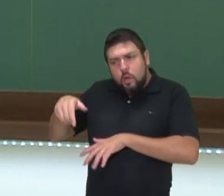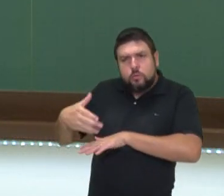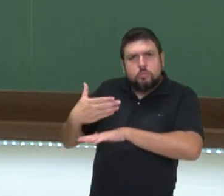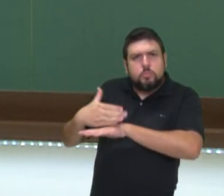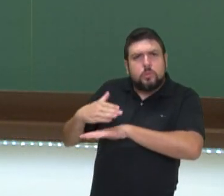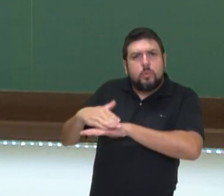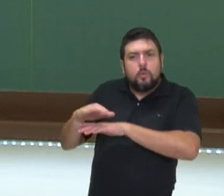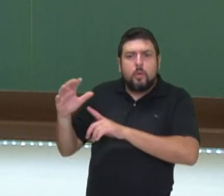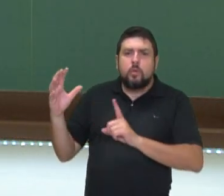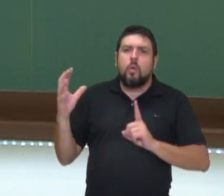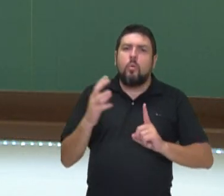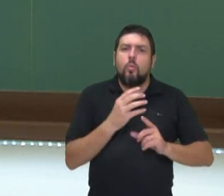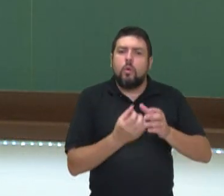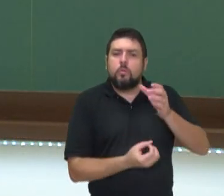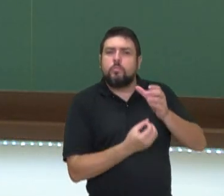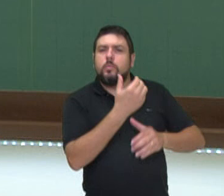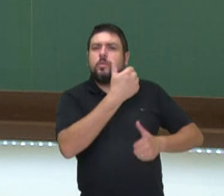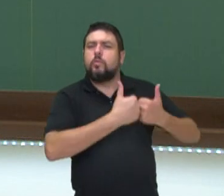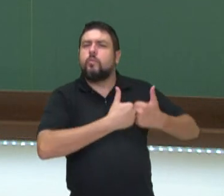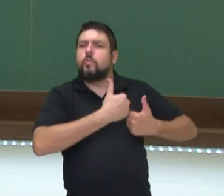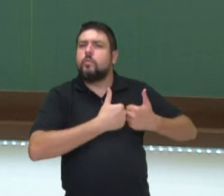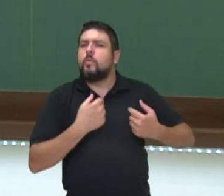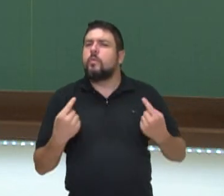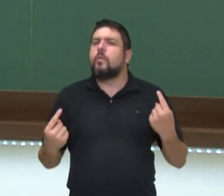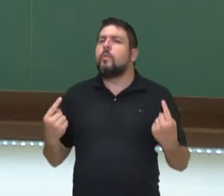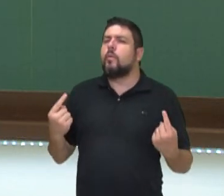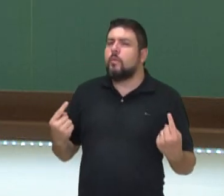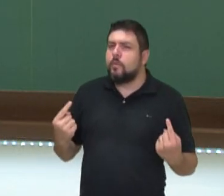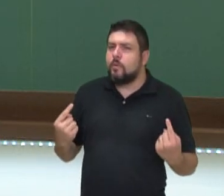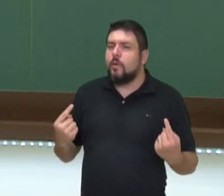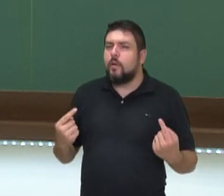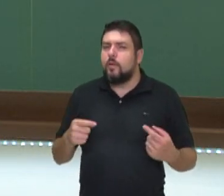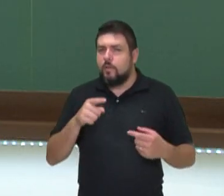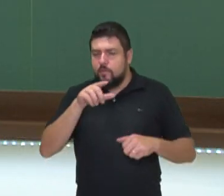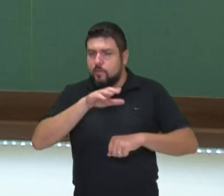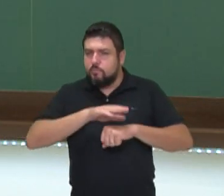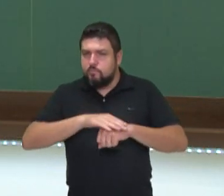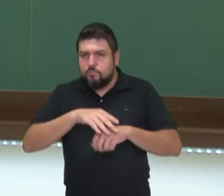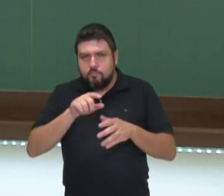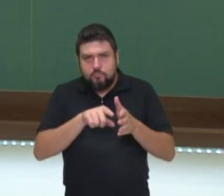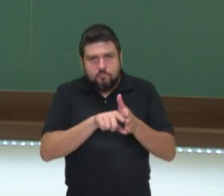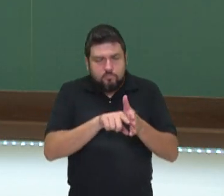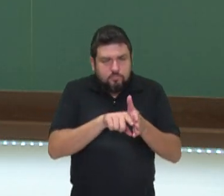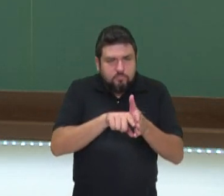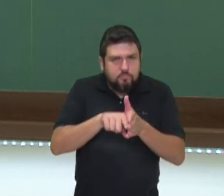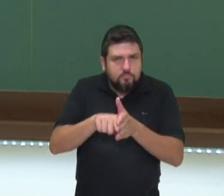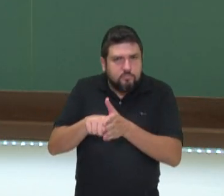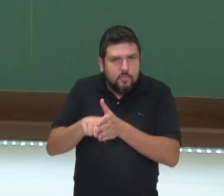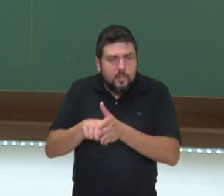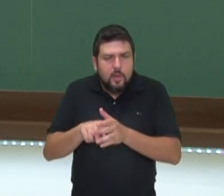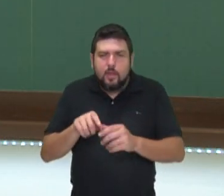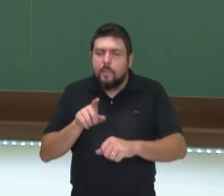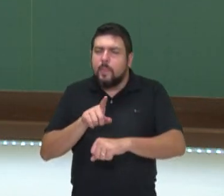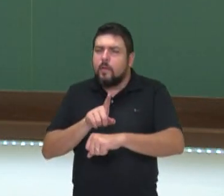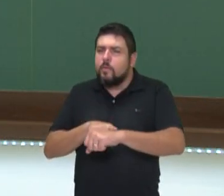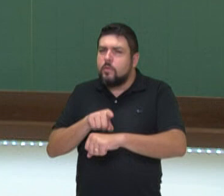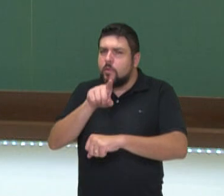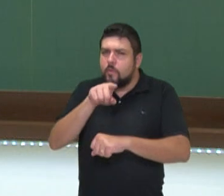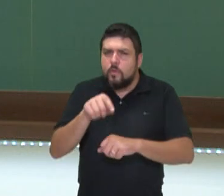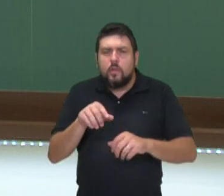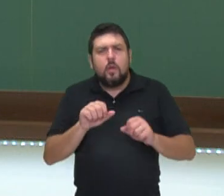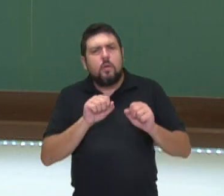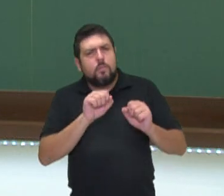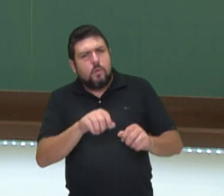criação da modalidade esportiva. Agora é com vocês, vocês podem pesquisar, né? Eu vou dar um minutinho para vocês ir lá,